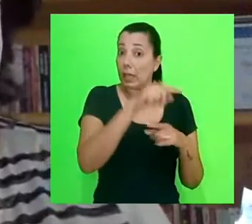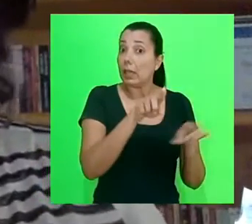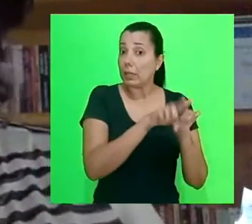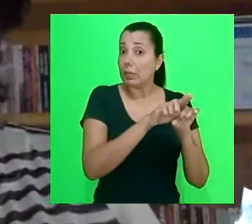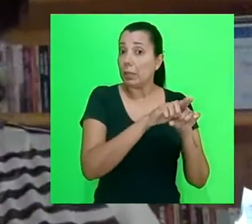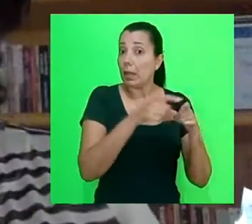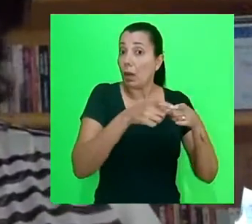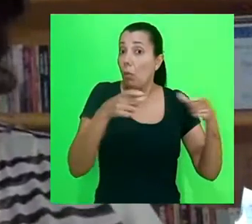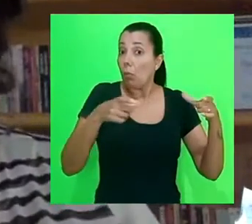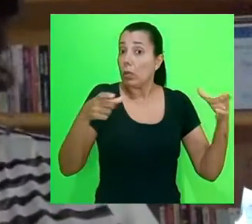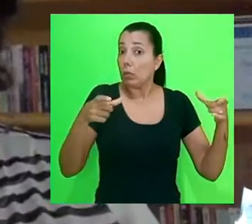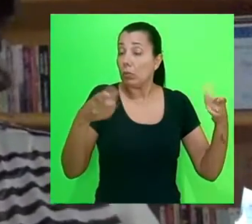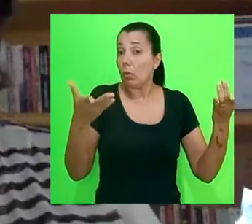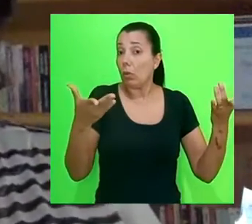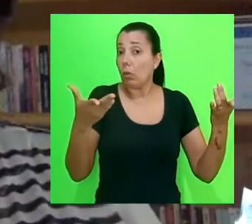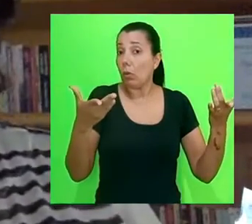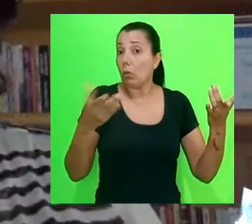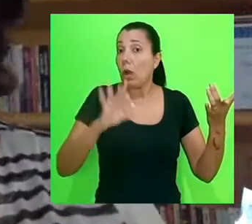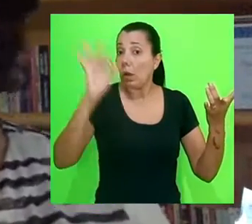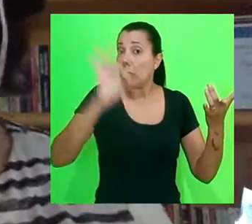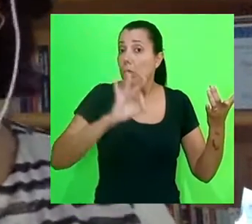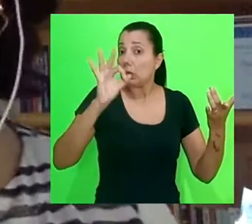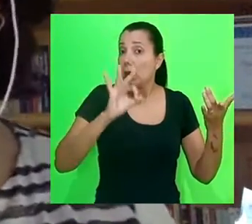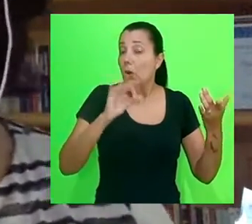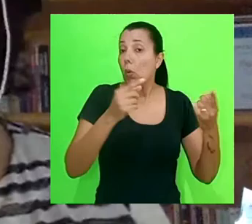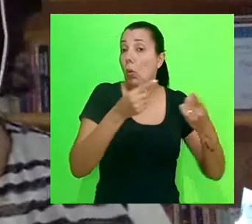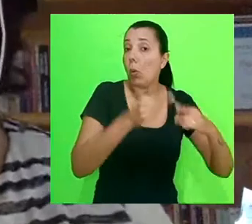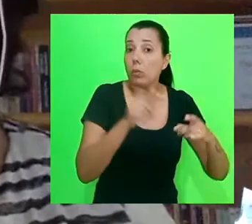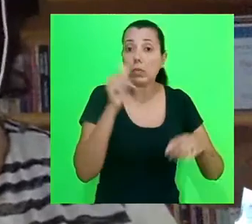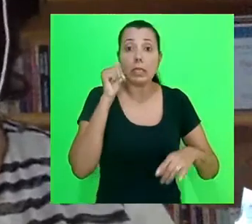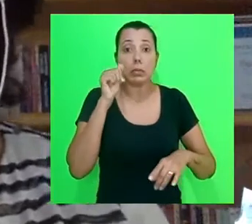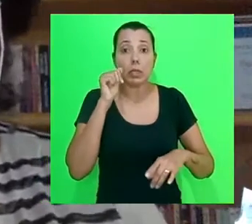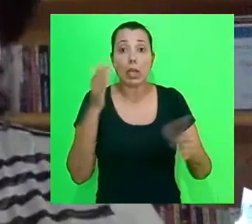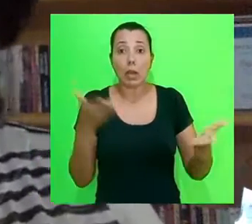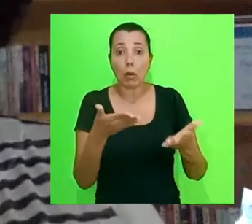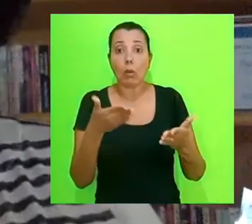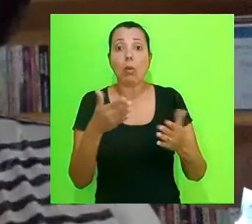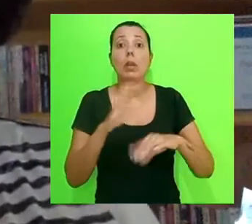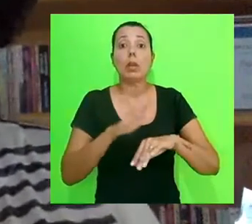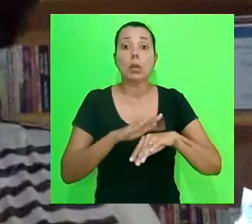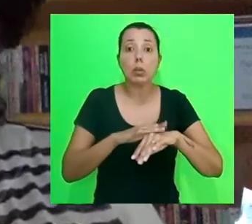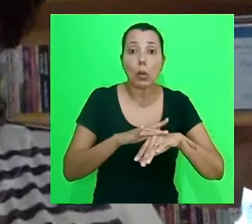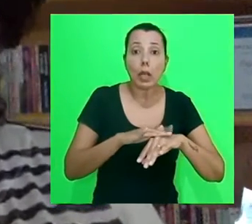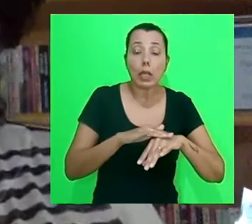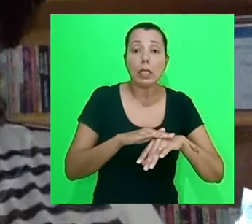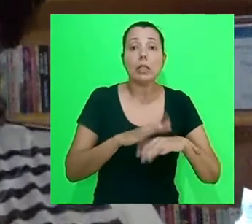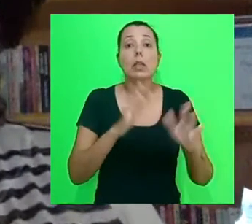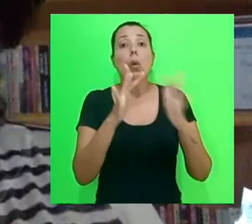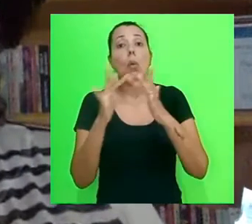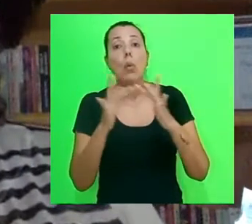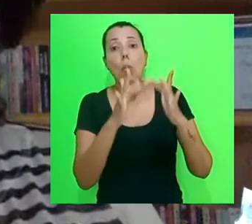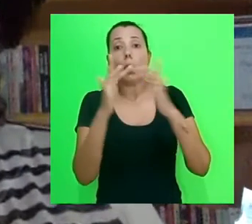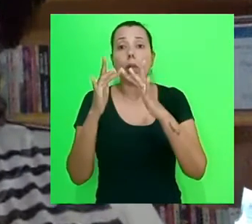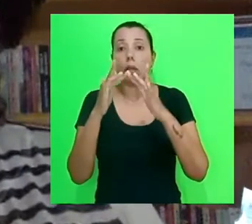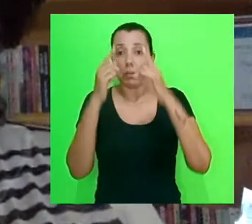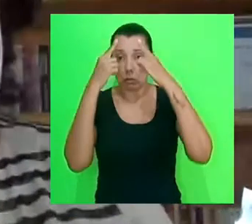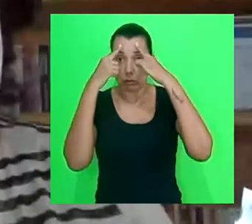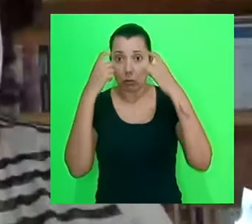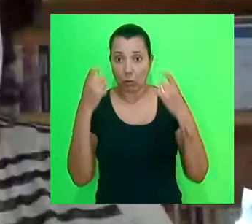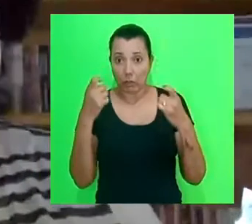estrutura para acolher os homens, e aqui no Brasil nós sabemos que o sistema os sistemas prisionais